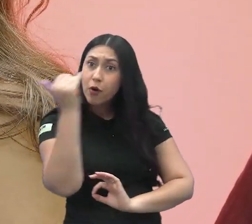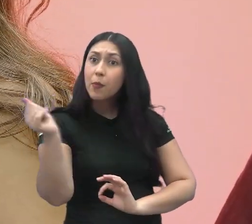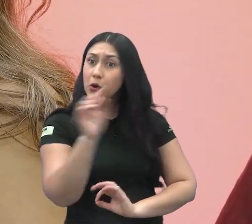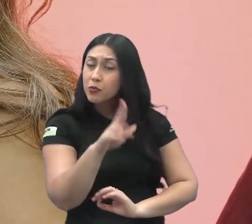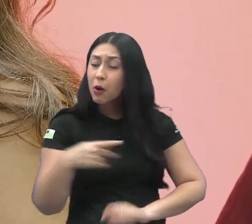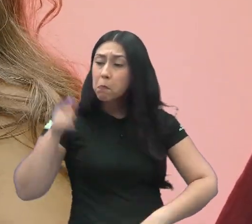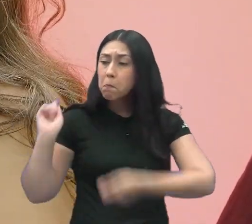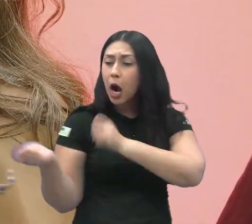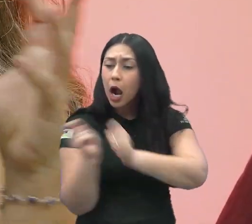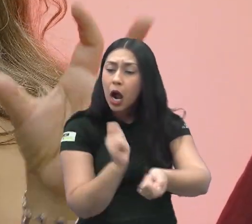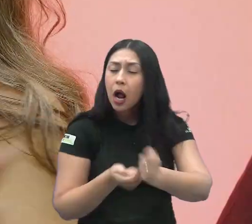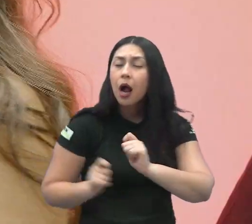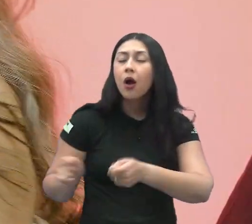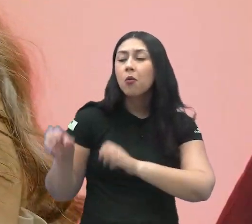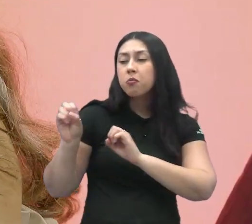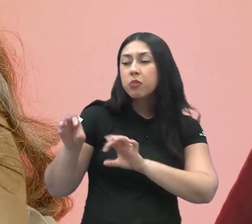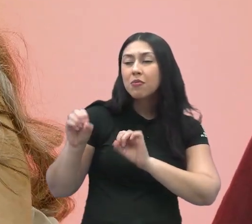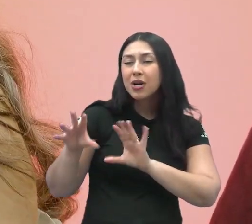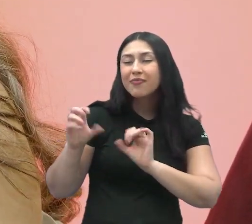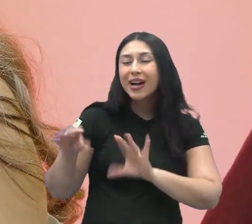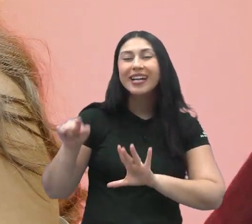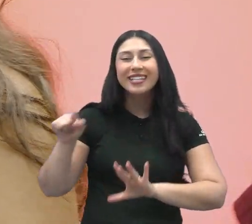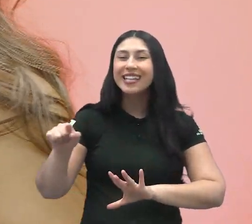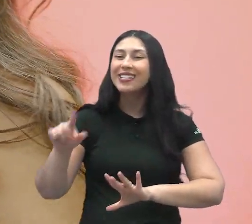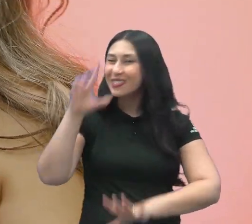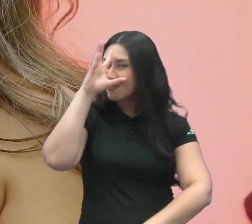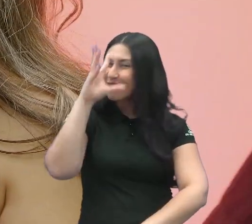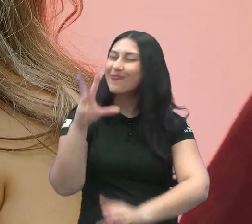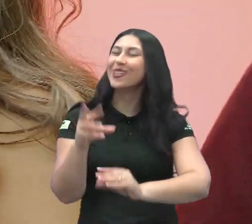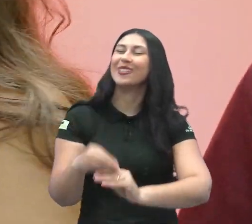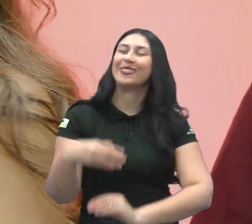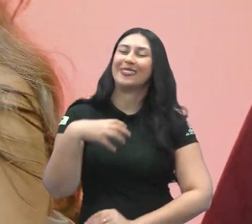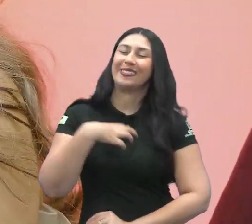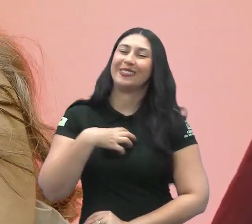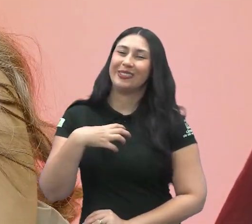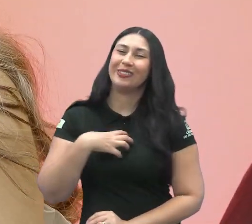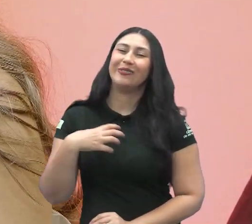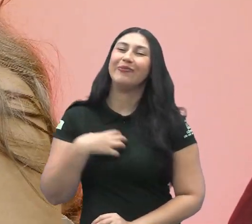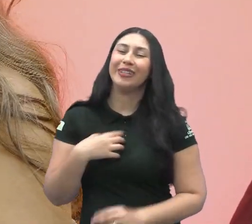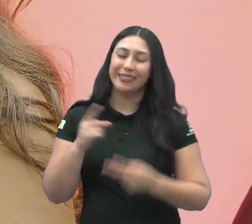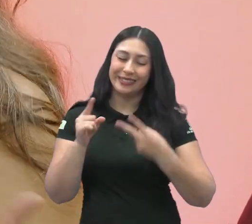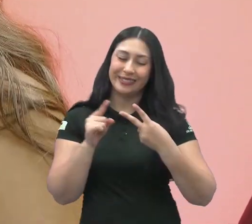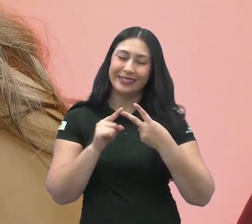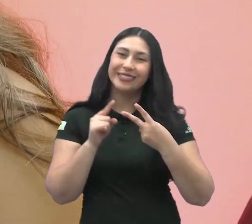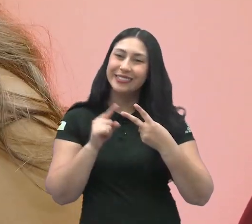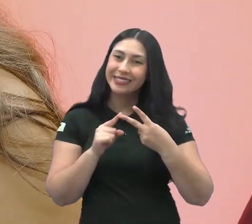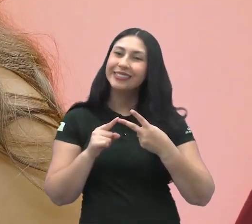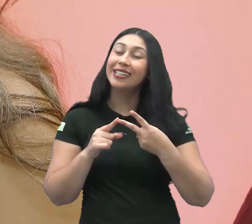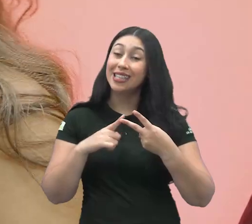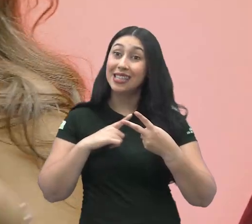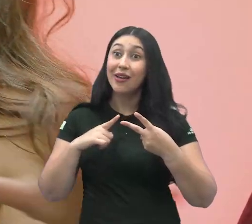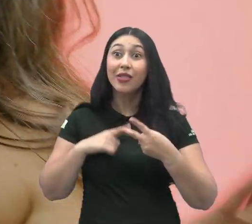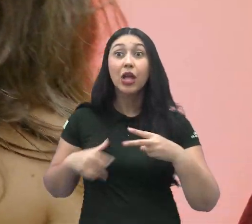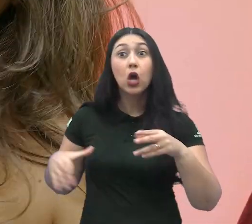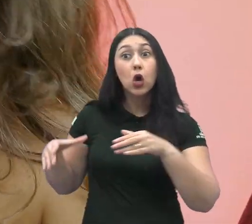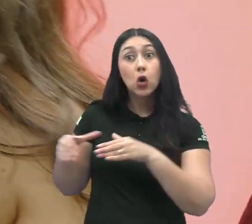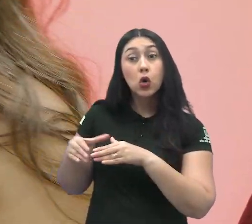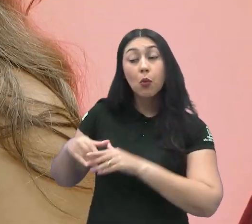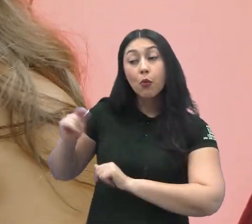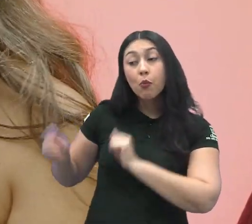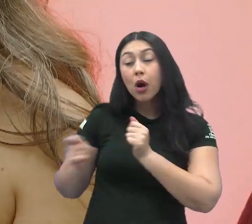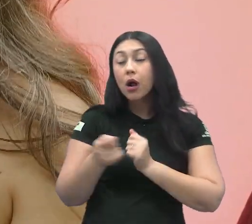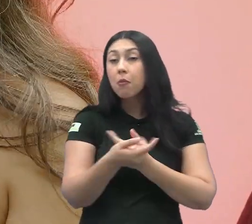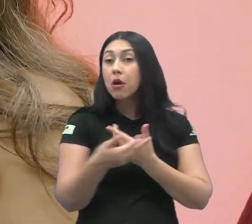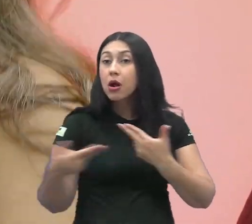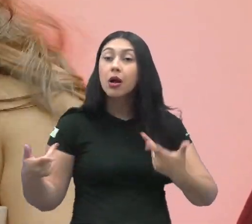educador, tudo. E ele captou, assim, exatamente o que eu queria no arranjo. Então, essa vai ser, inclusive, a única canção que vai ter banda. Porque o álbum ele vai ser feito